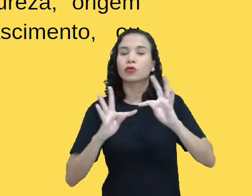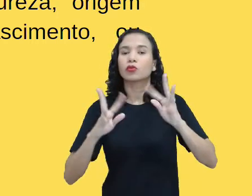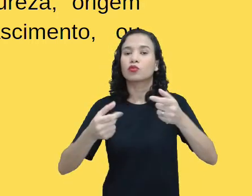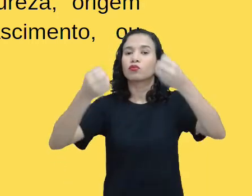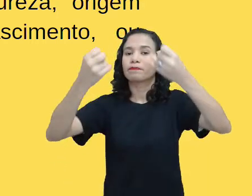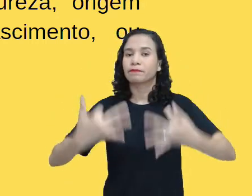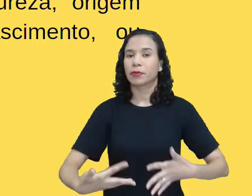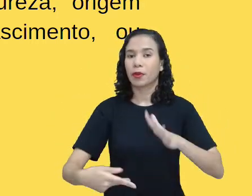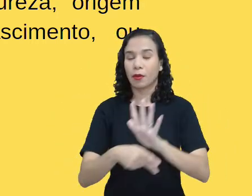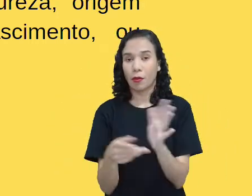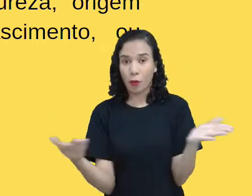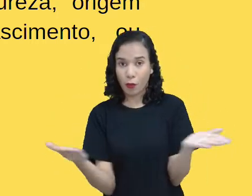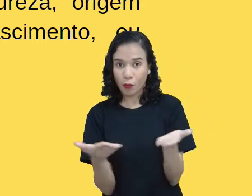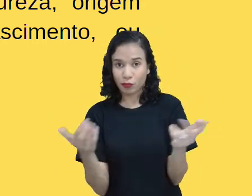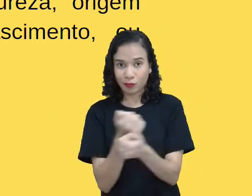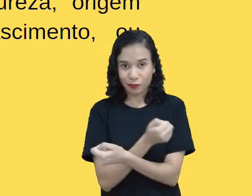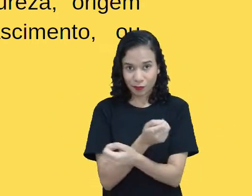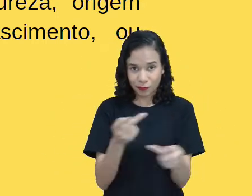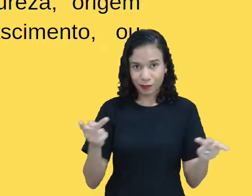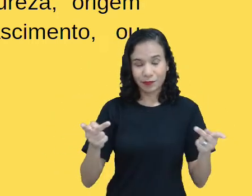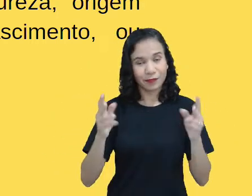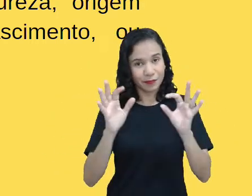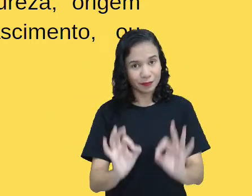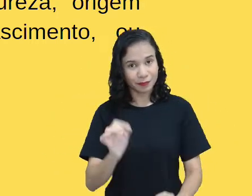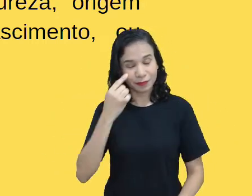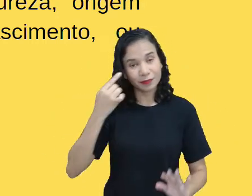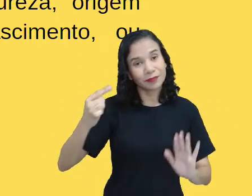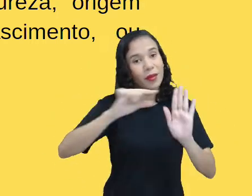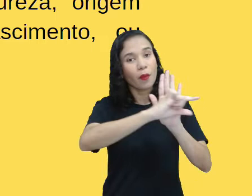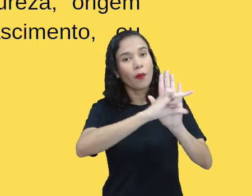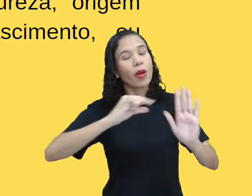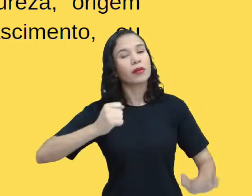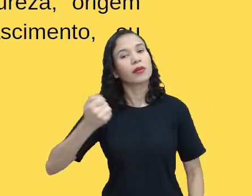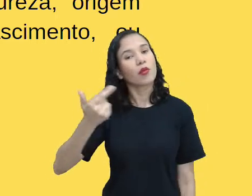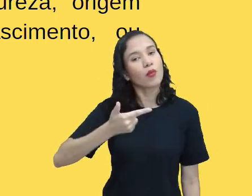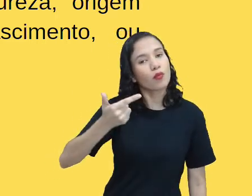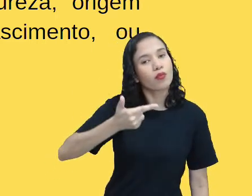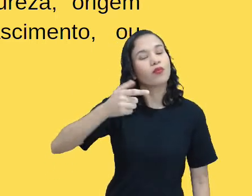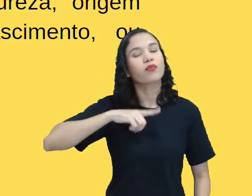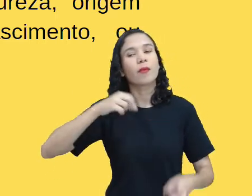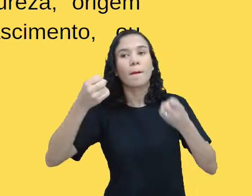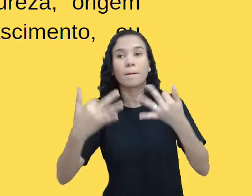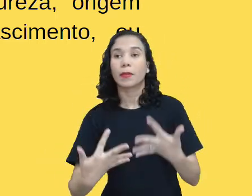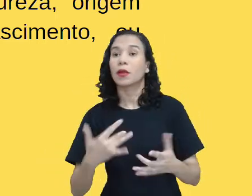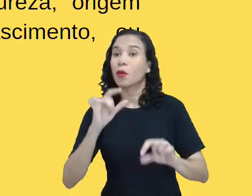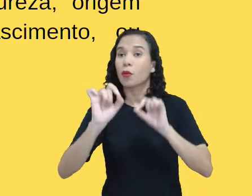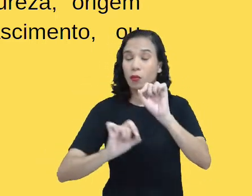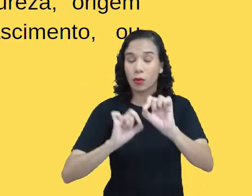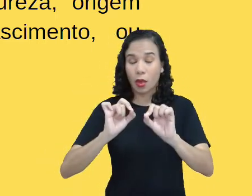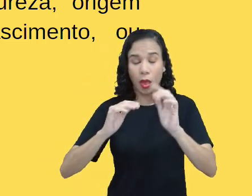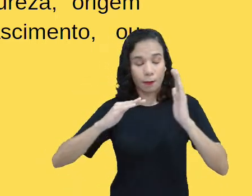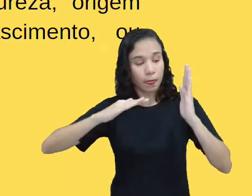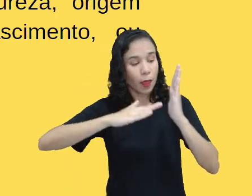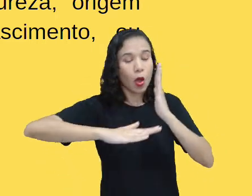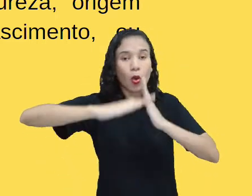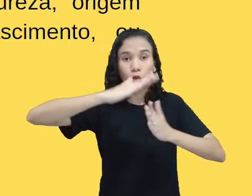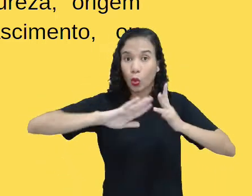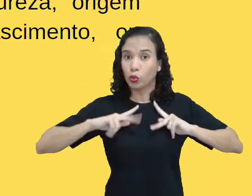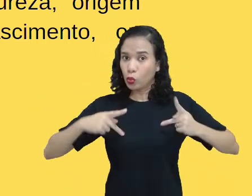vai estar trazendo hoje para vocês. Esse artigo 2º, ele vem falando na sua origem que todo ser humano